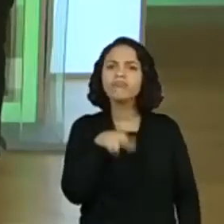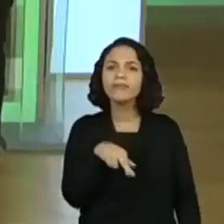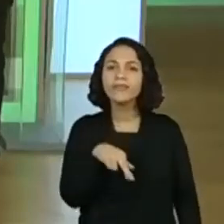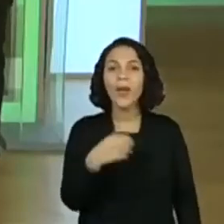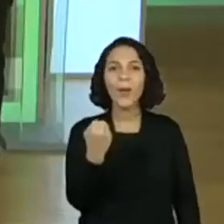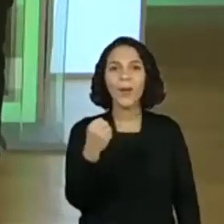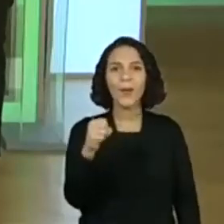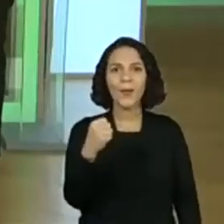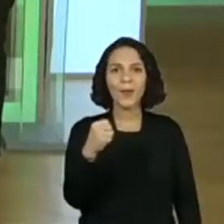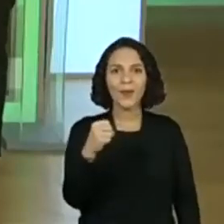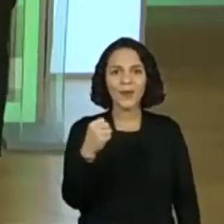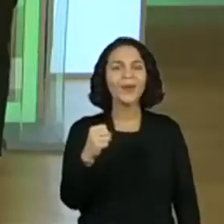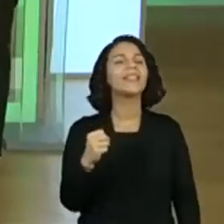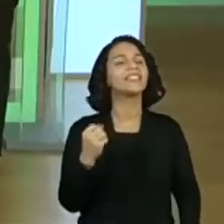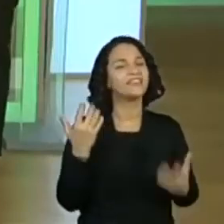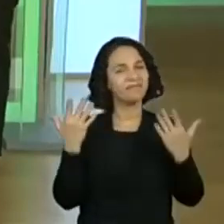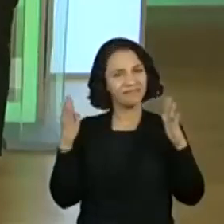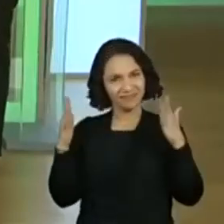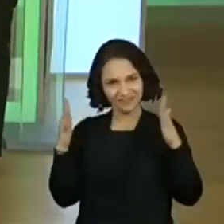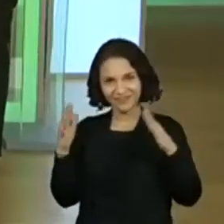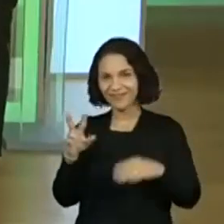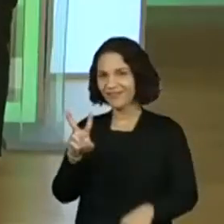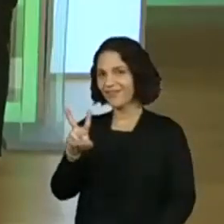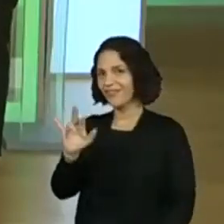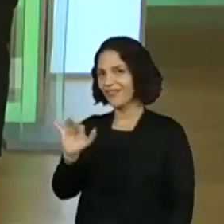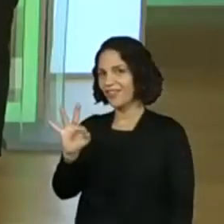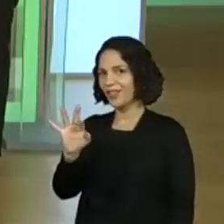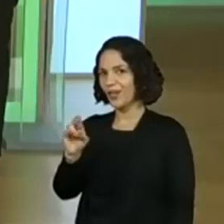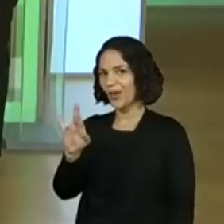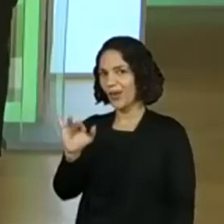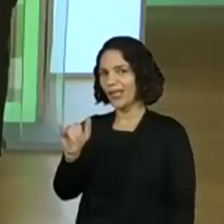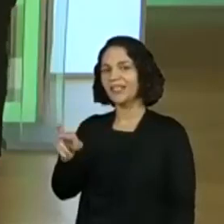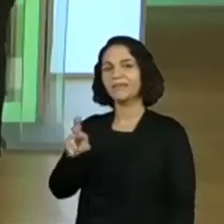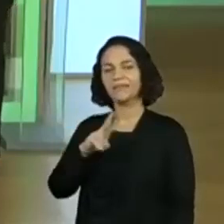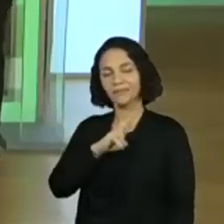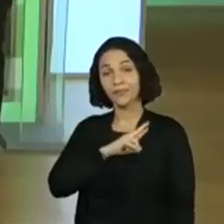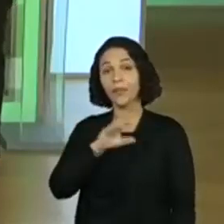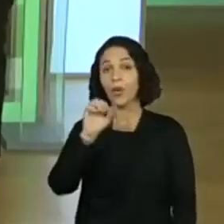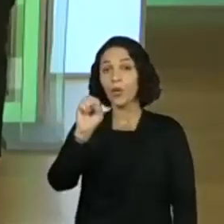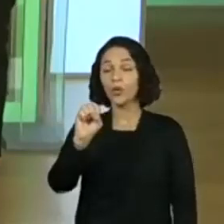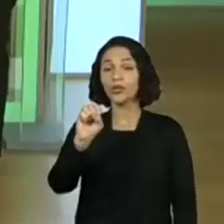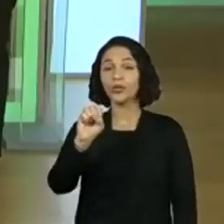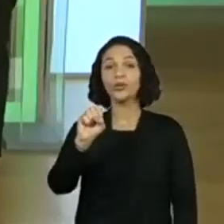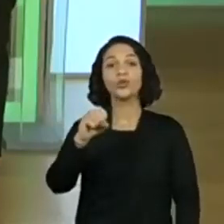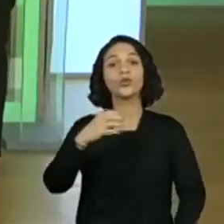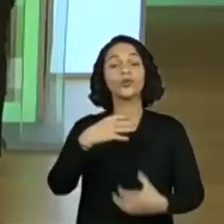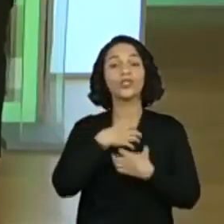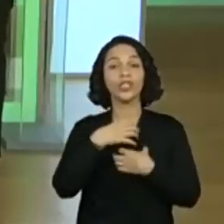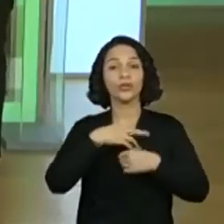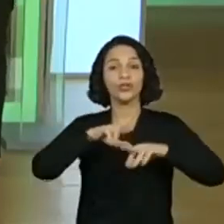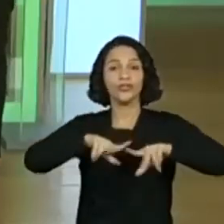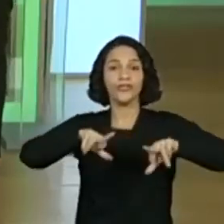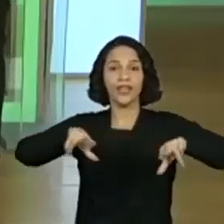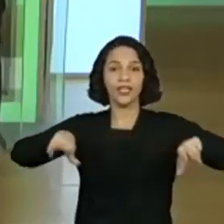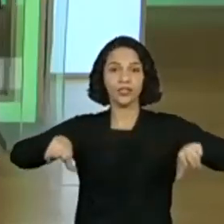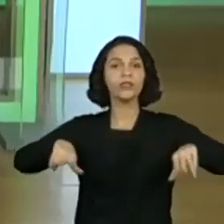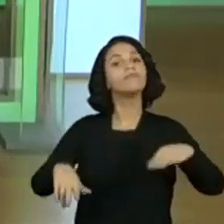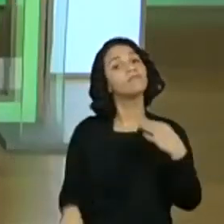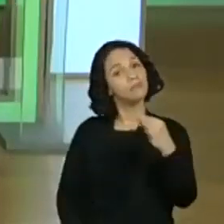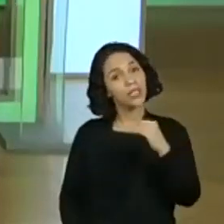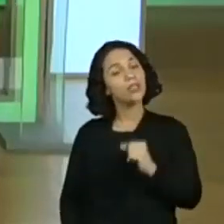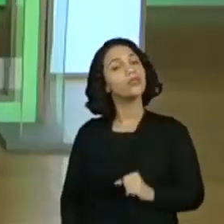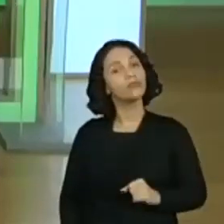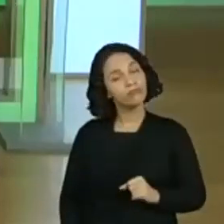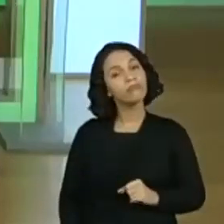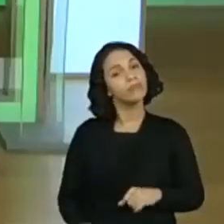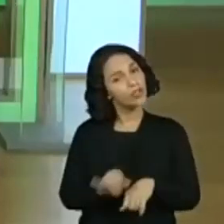8, eles já colocaram 8. Ali. A Vitória respondendo de novo. 8 maneiras. Participando, muito bom. Essa pode ser uma